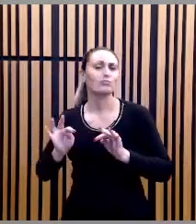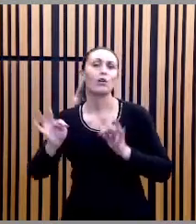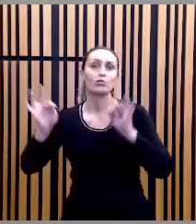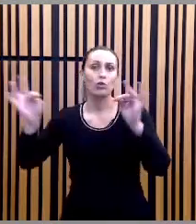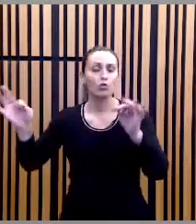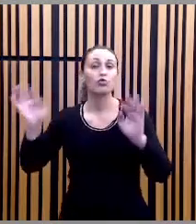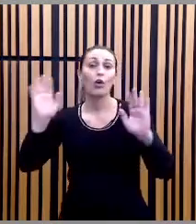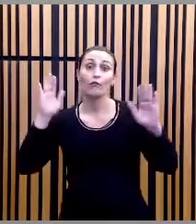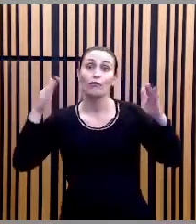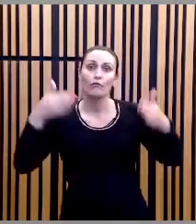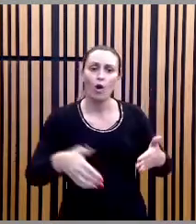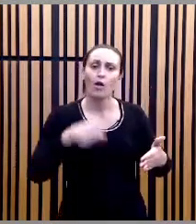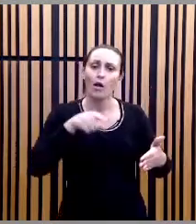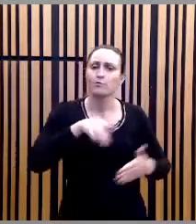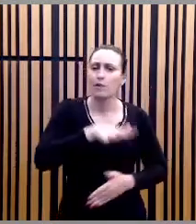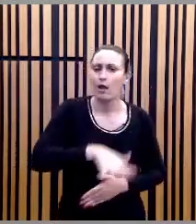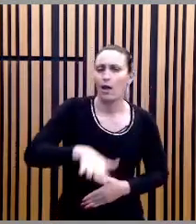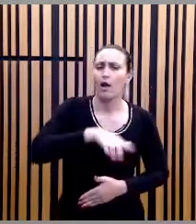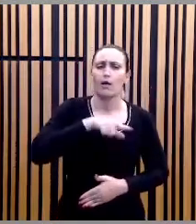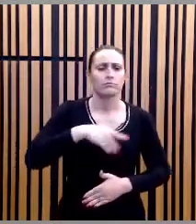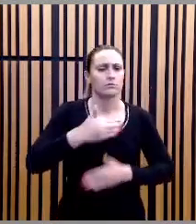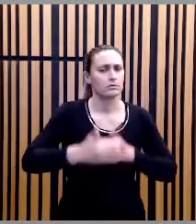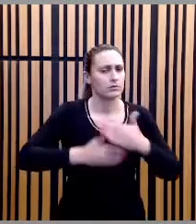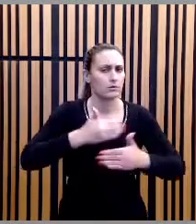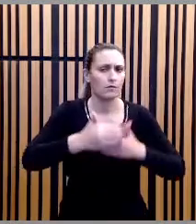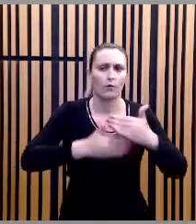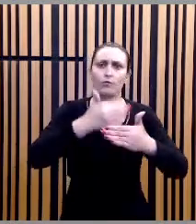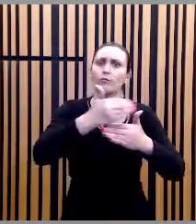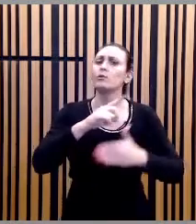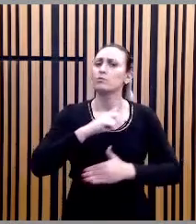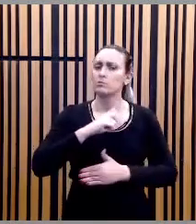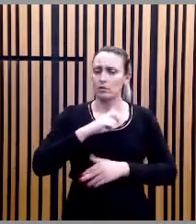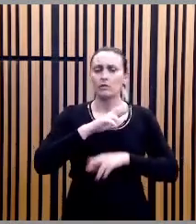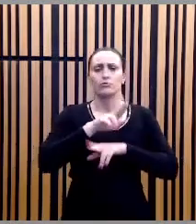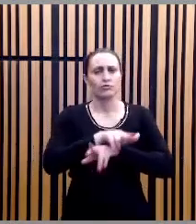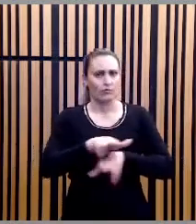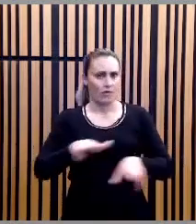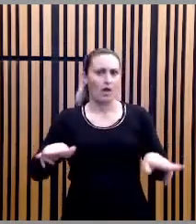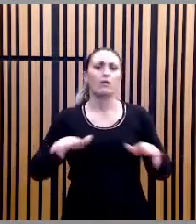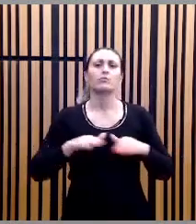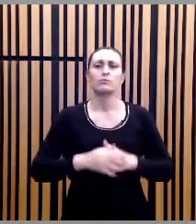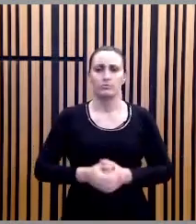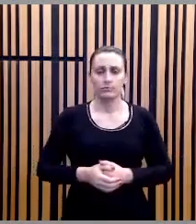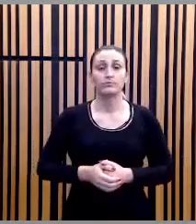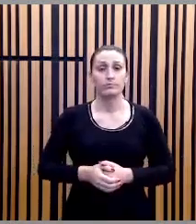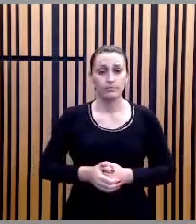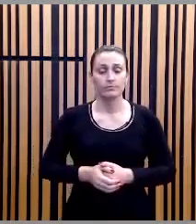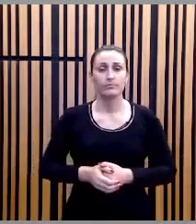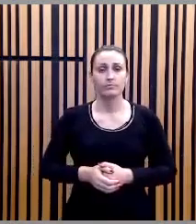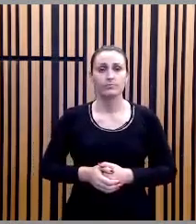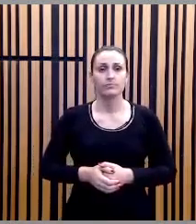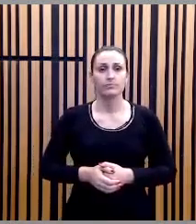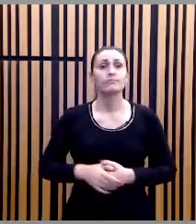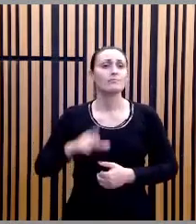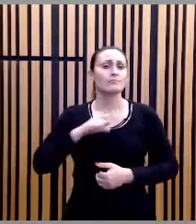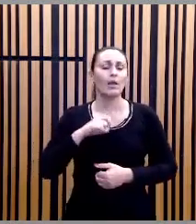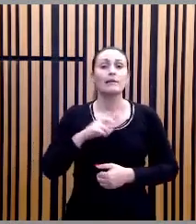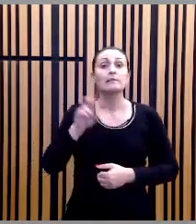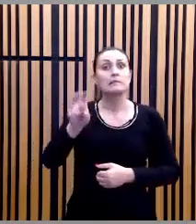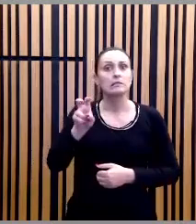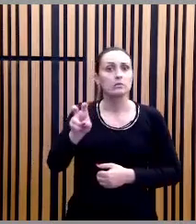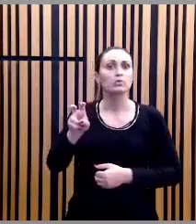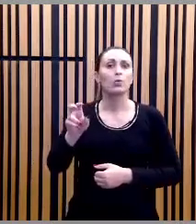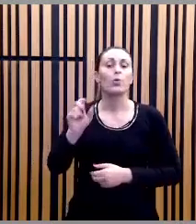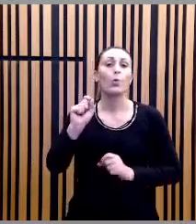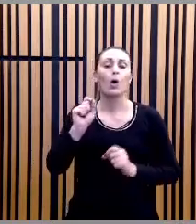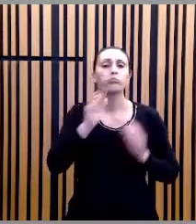voltados para vários desenvolvimento, né, pessoal? cinco estágios aí de ponta, né?